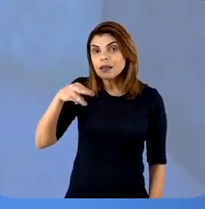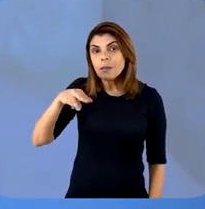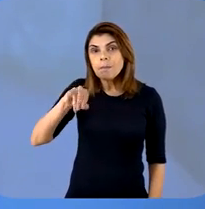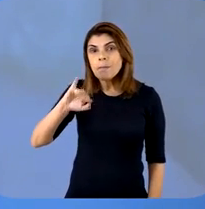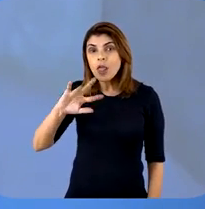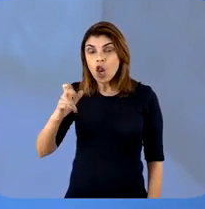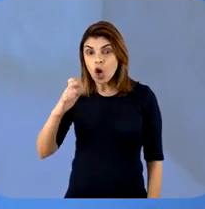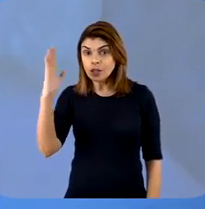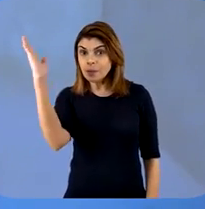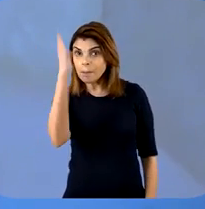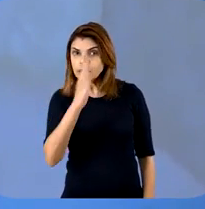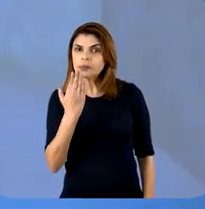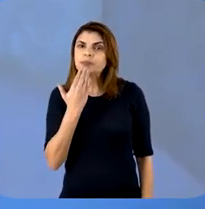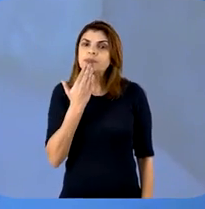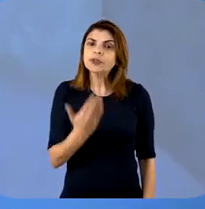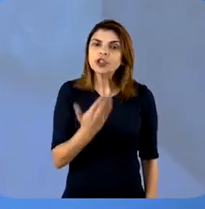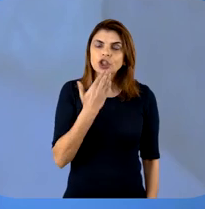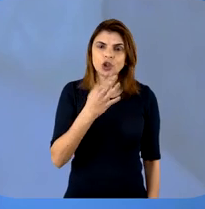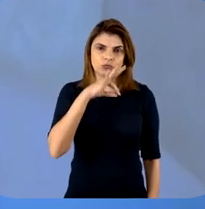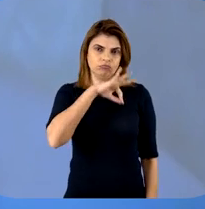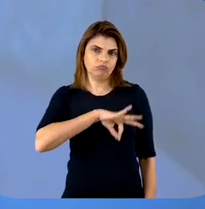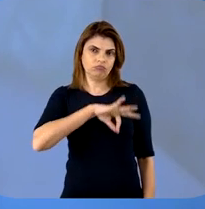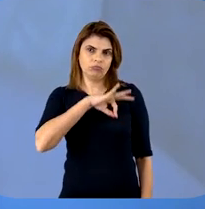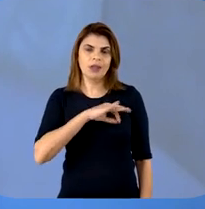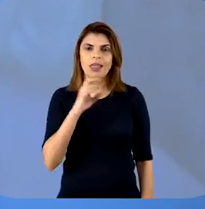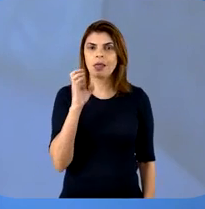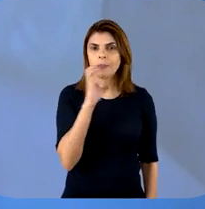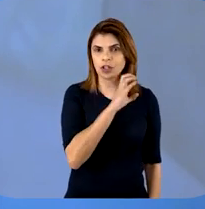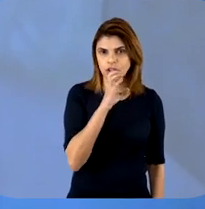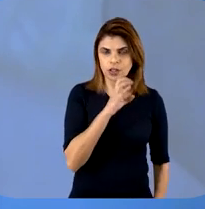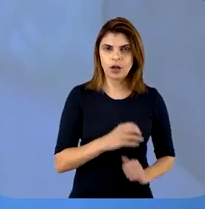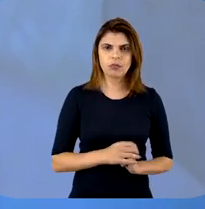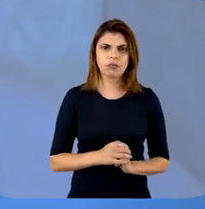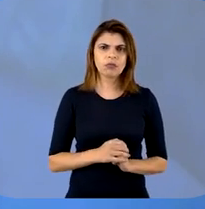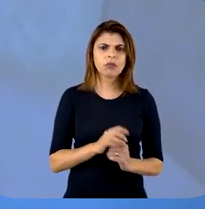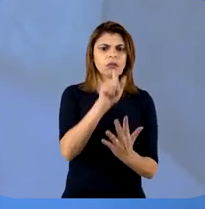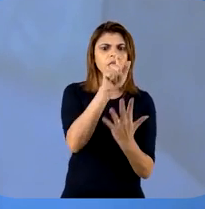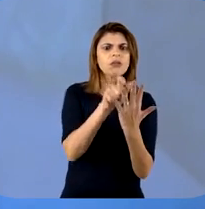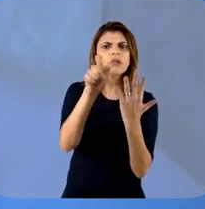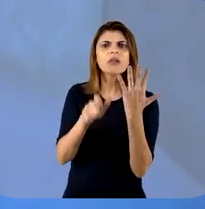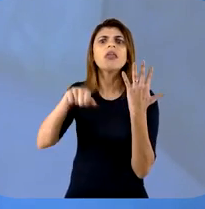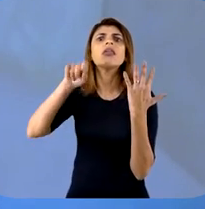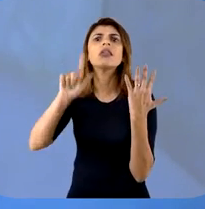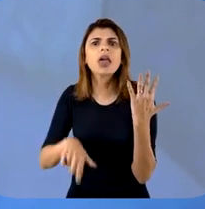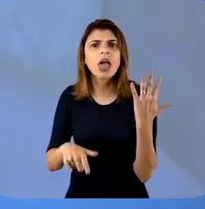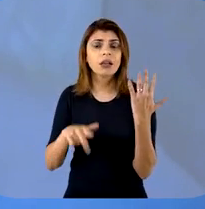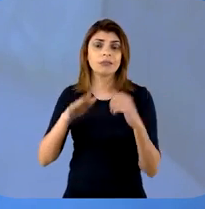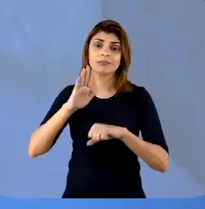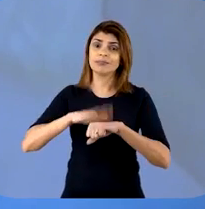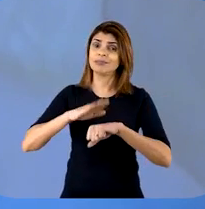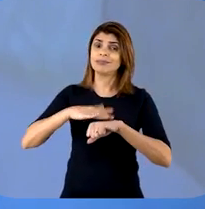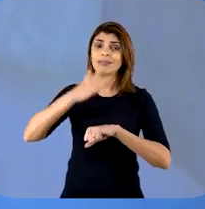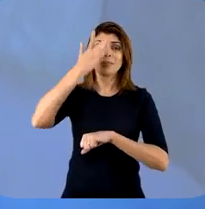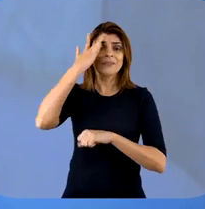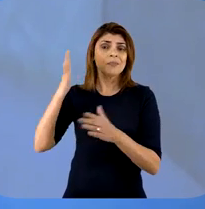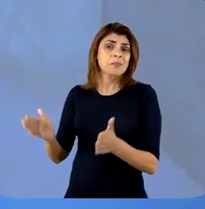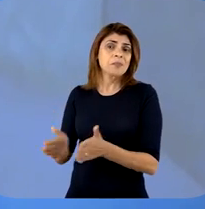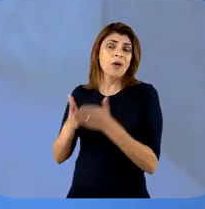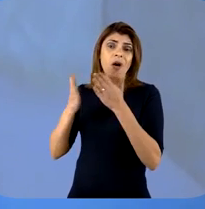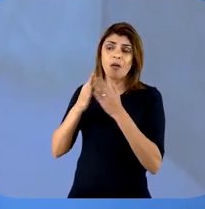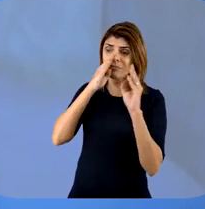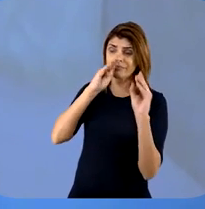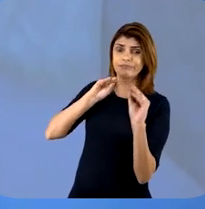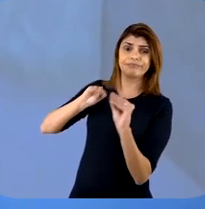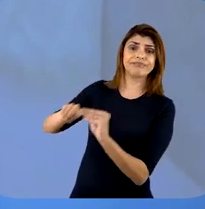de brasileiros solicitaram o auxílio emergencial. Quer dizer, quem são esses brasileiros? Esses brasileiros são os esquecidos,